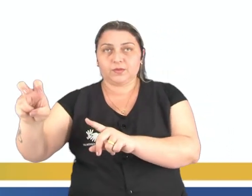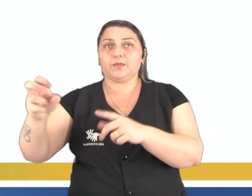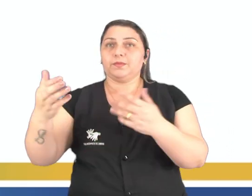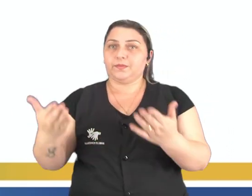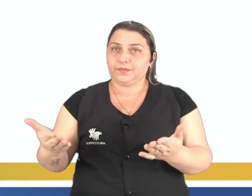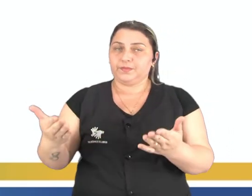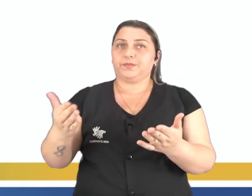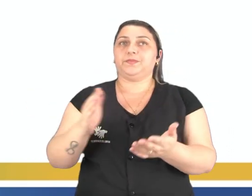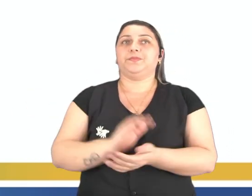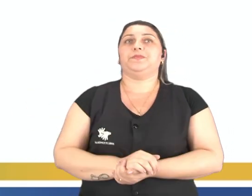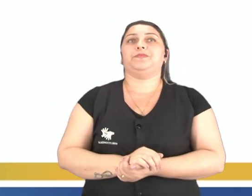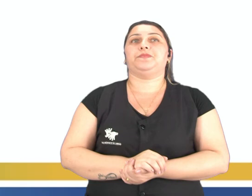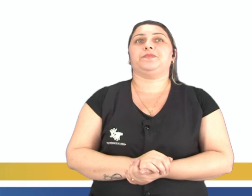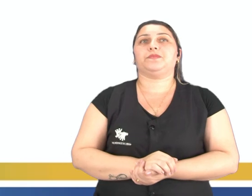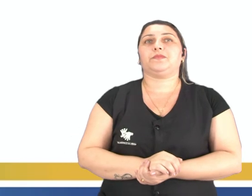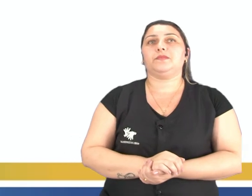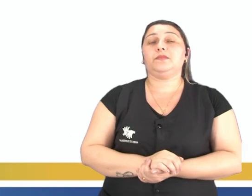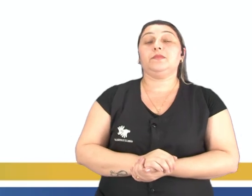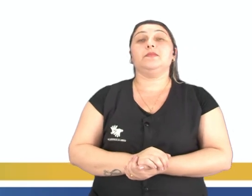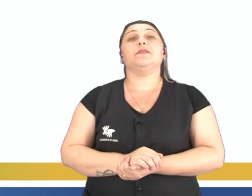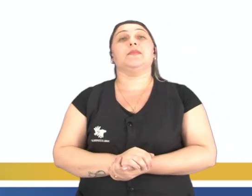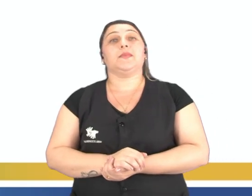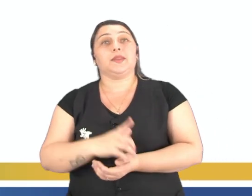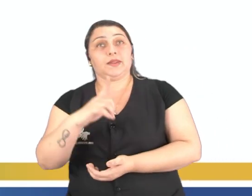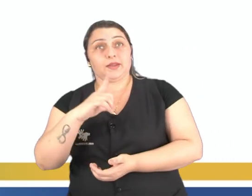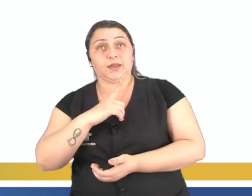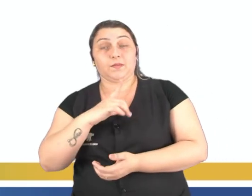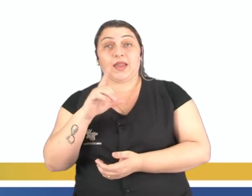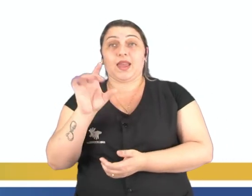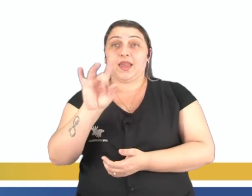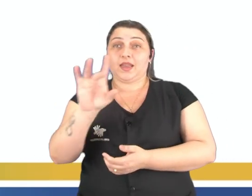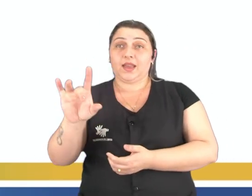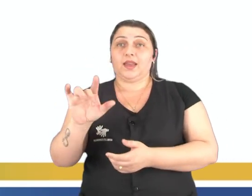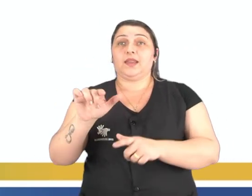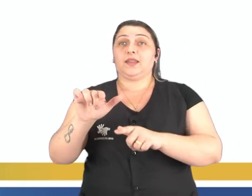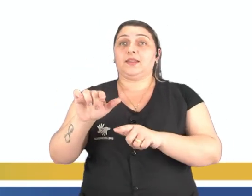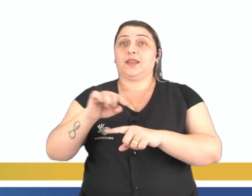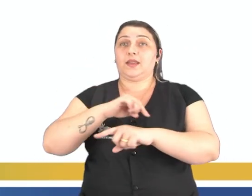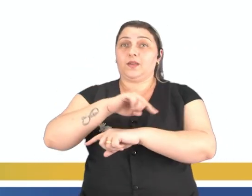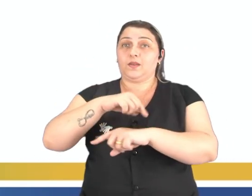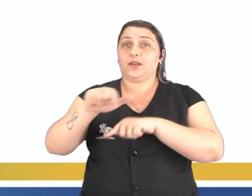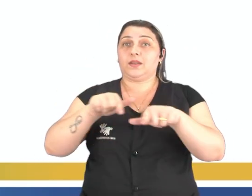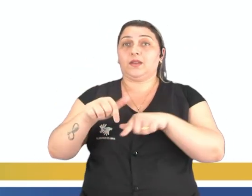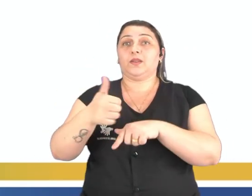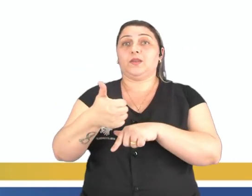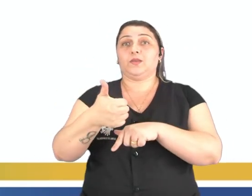12,25 centésimos. Ou seja, ele recebeu por cada hora de trabalho R$